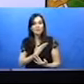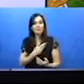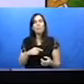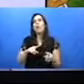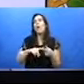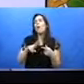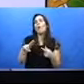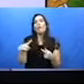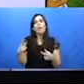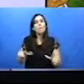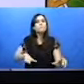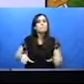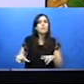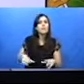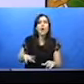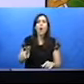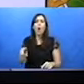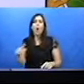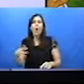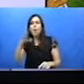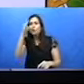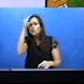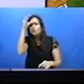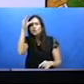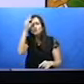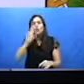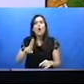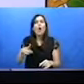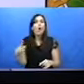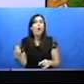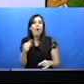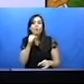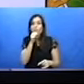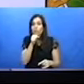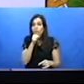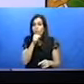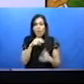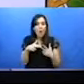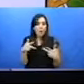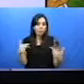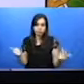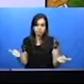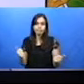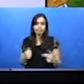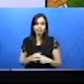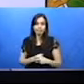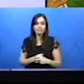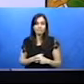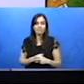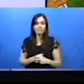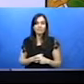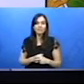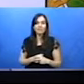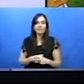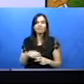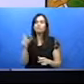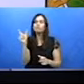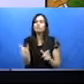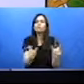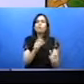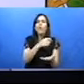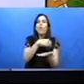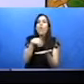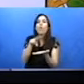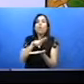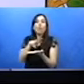um primo, o tio, a vovó. Peça ajuda para ele para construir o nome desse amiguinho.